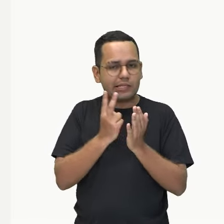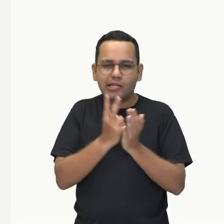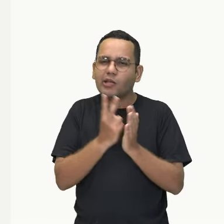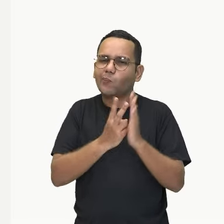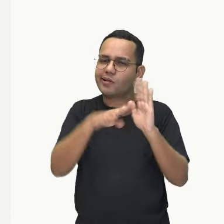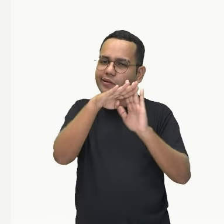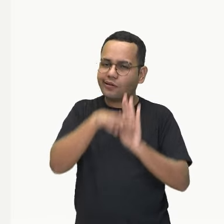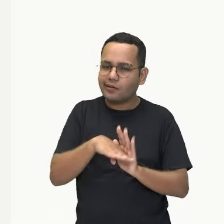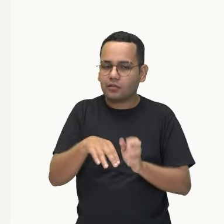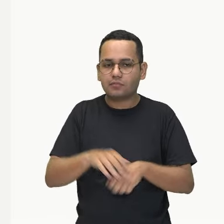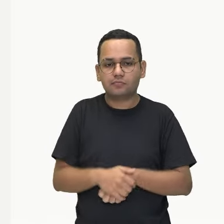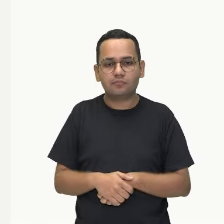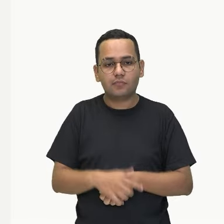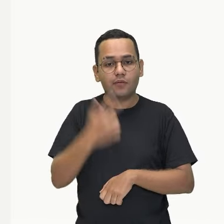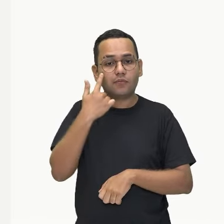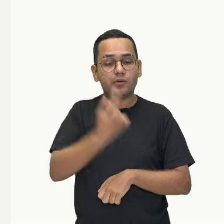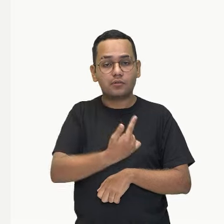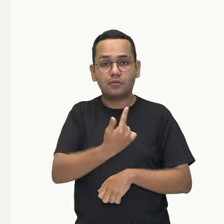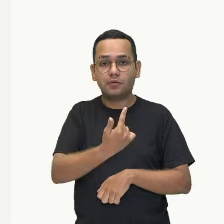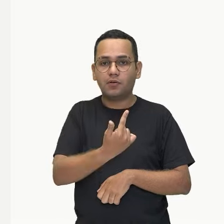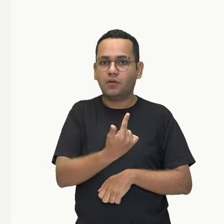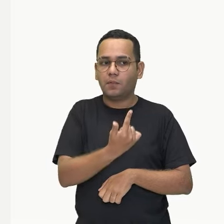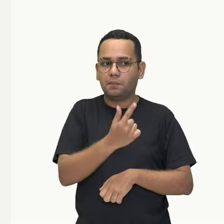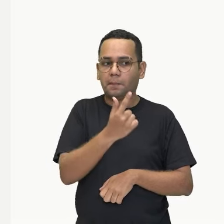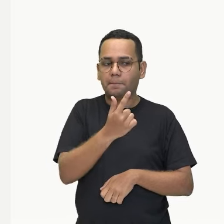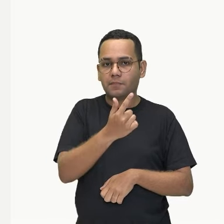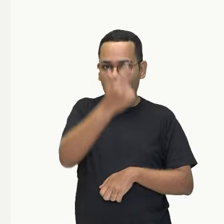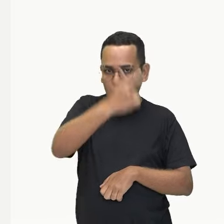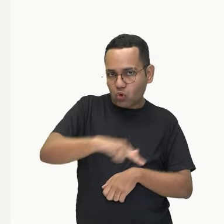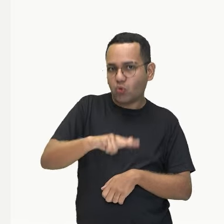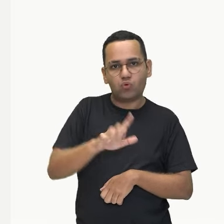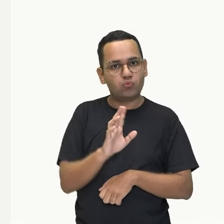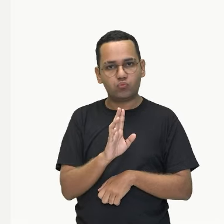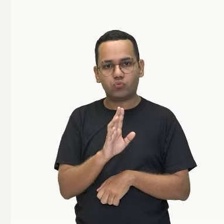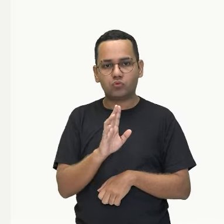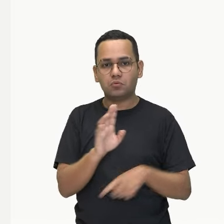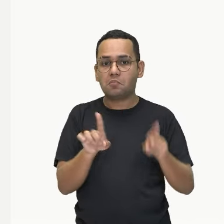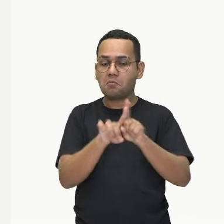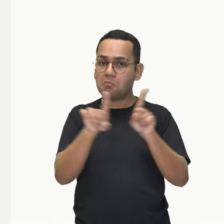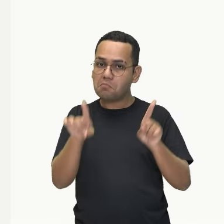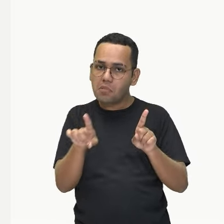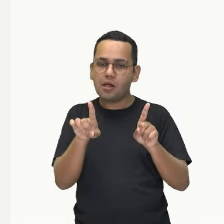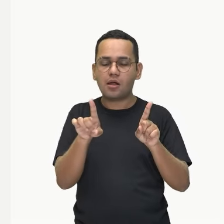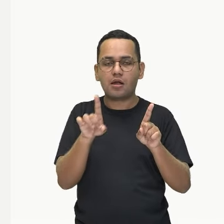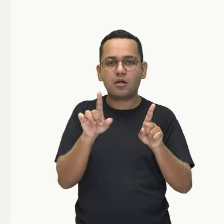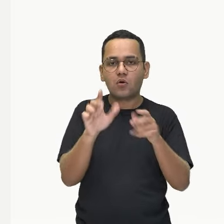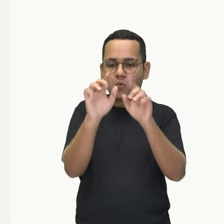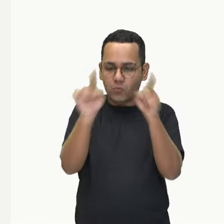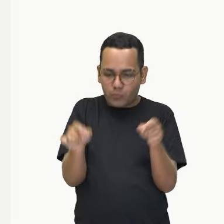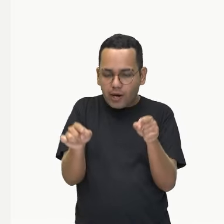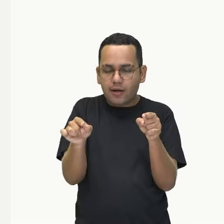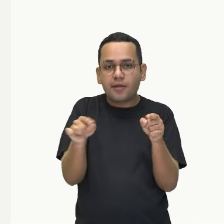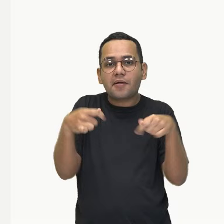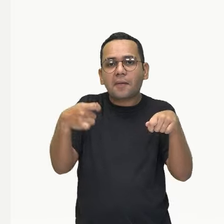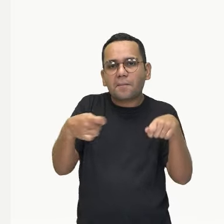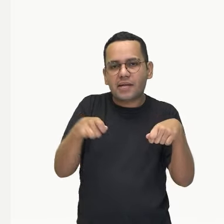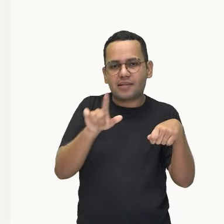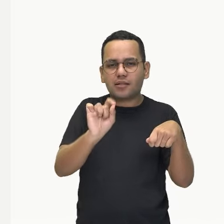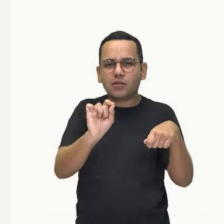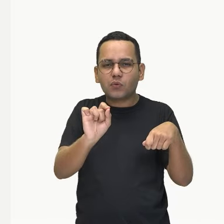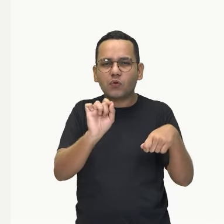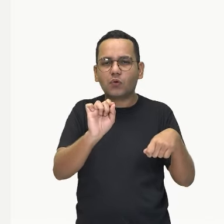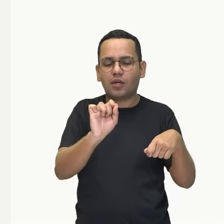o primeiro, ó. O primeiro eu elimino sem alterar nada e o segundo eu elimino fazendo o jogo de sinal.